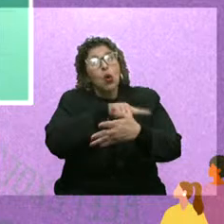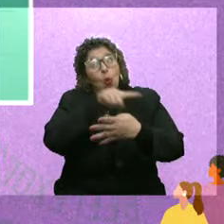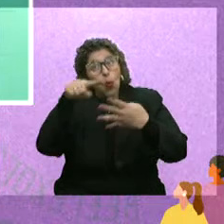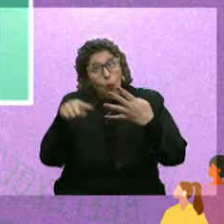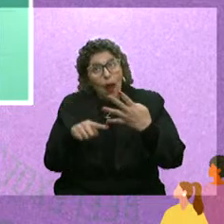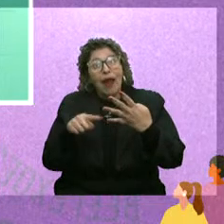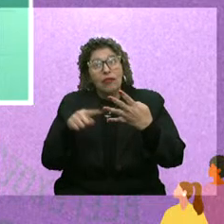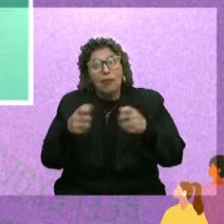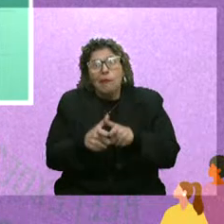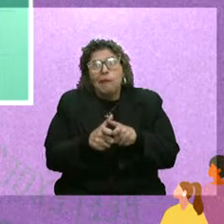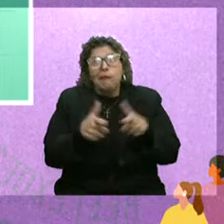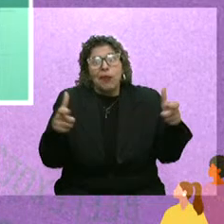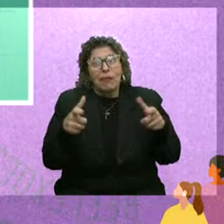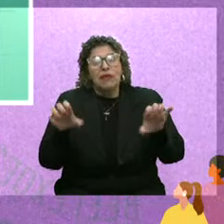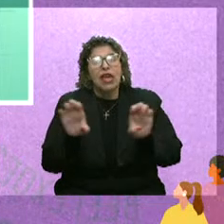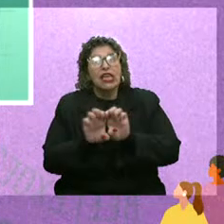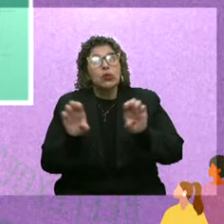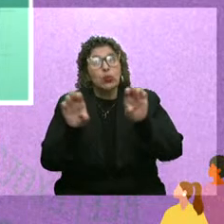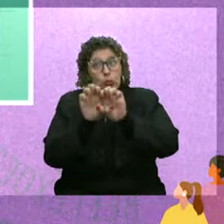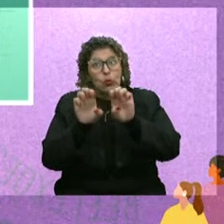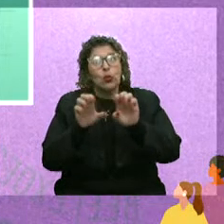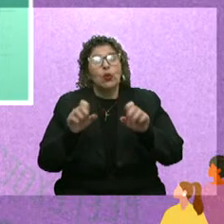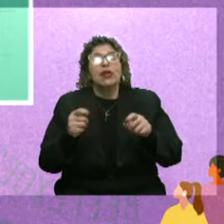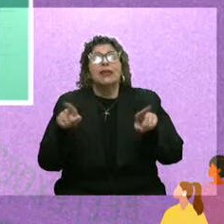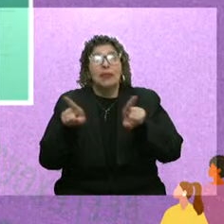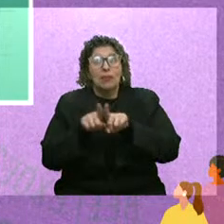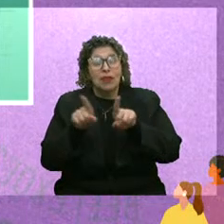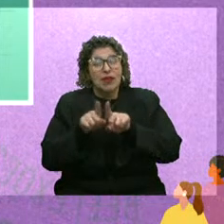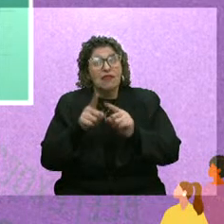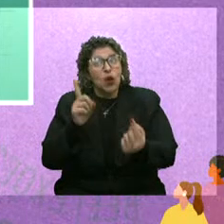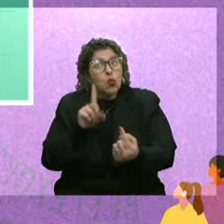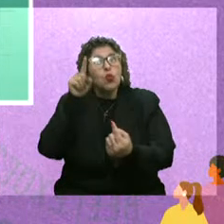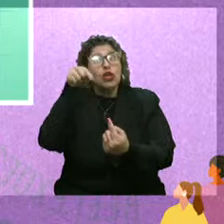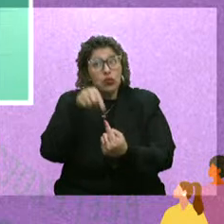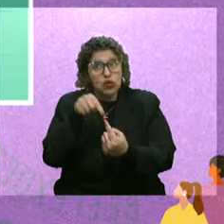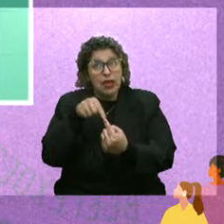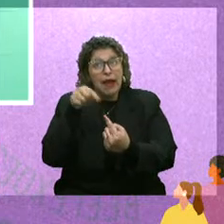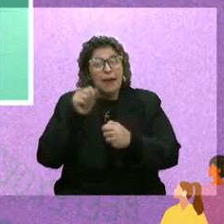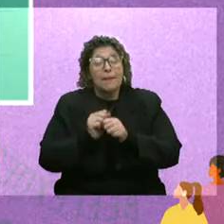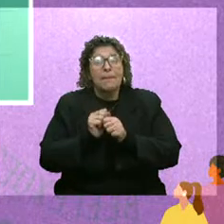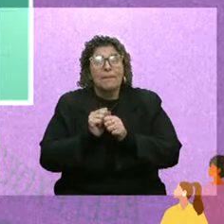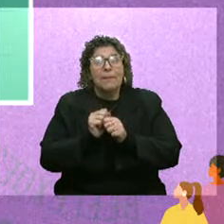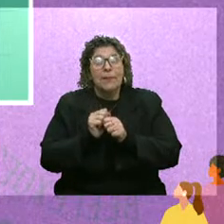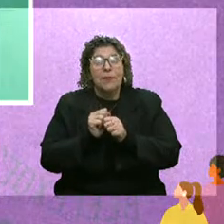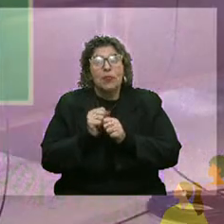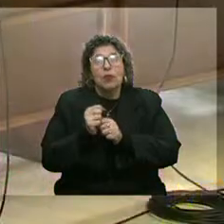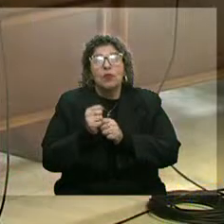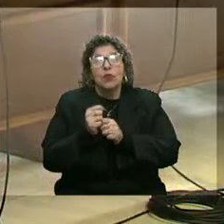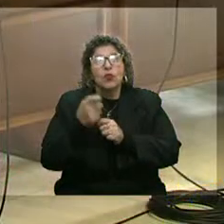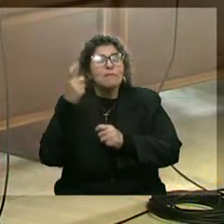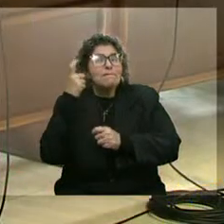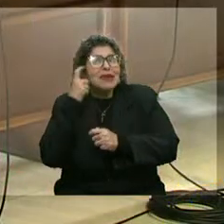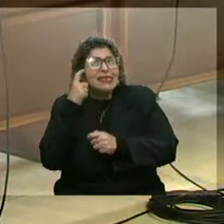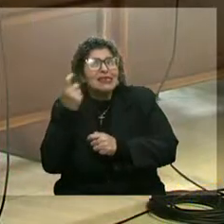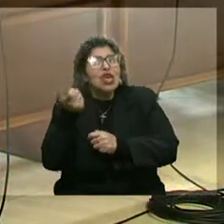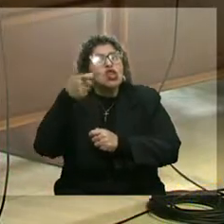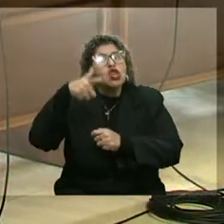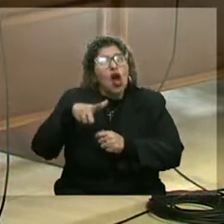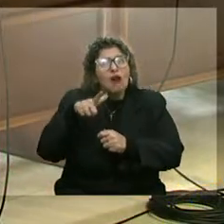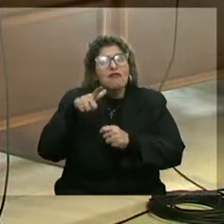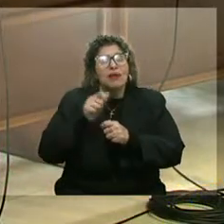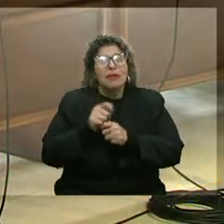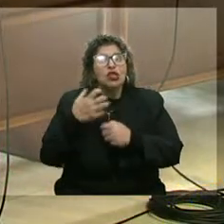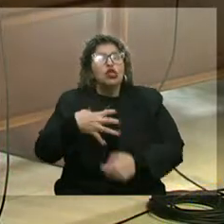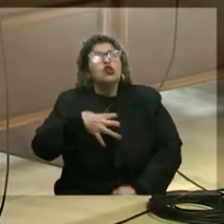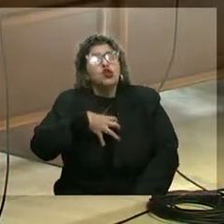é a ampliação da estrutura física. Eles vão indicar que haja um repenso, uma revisão